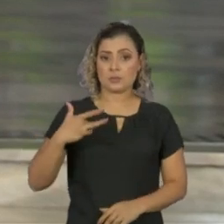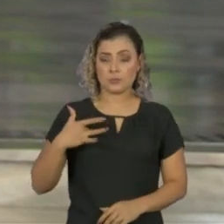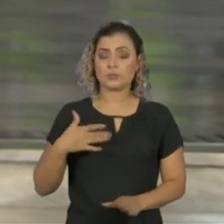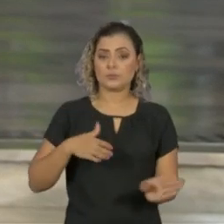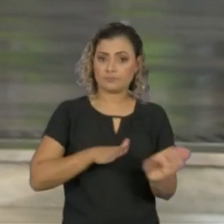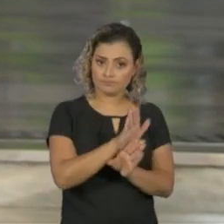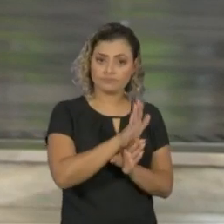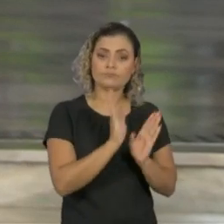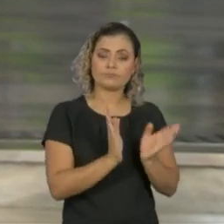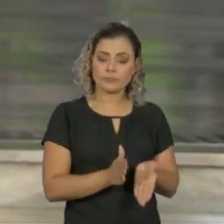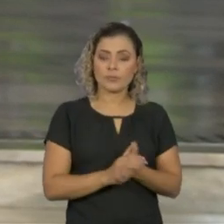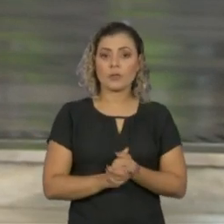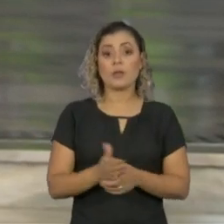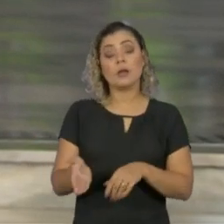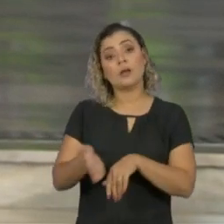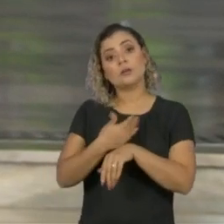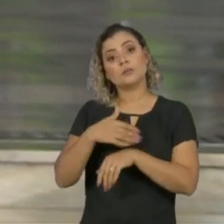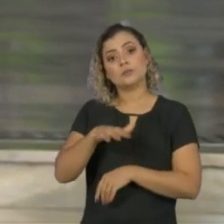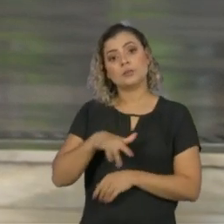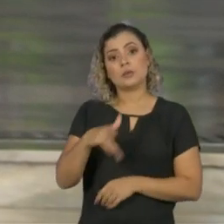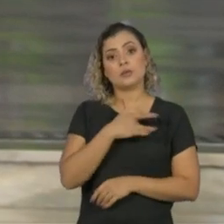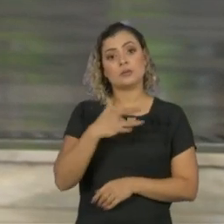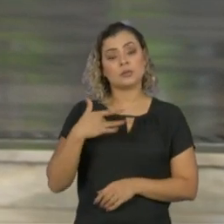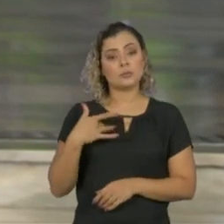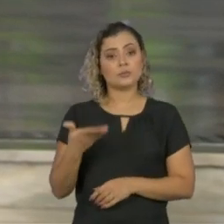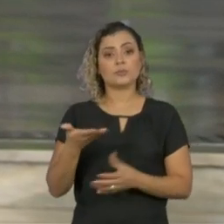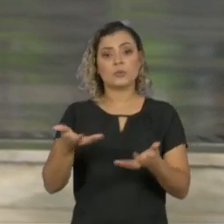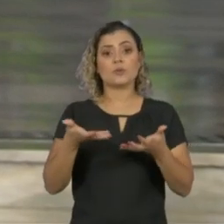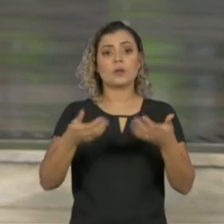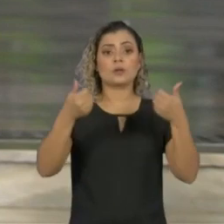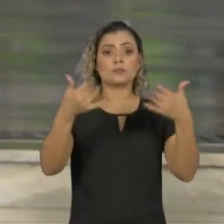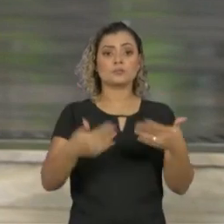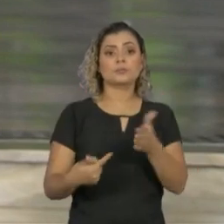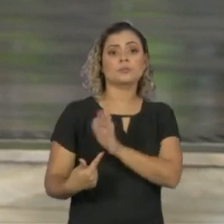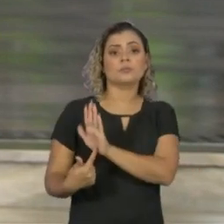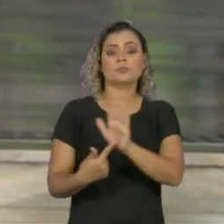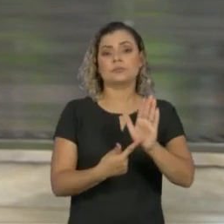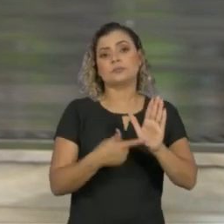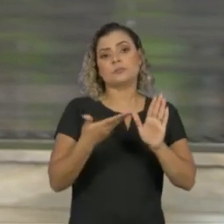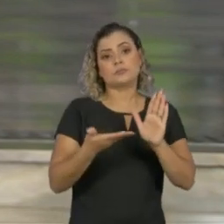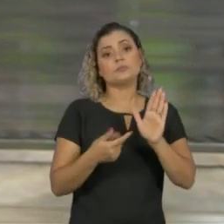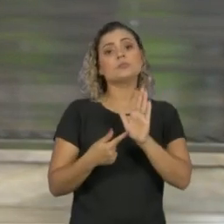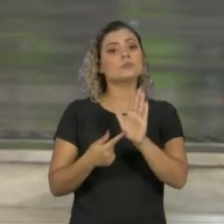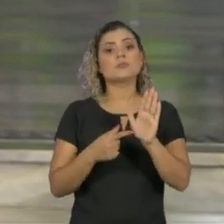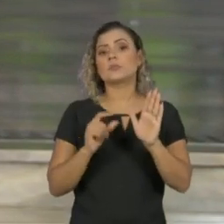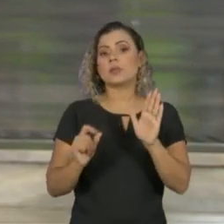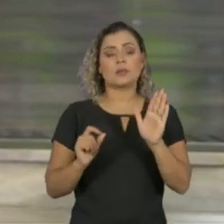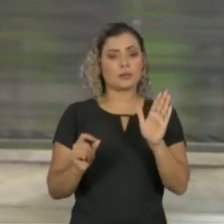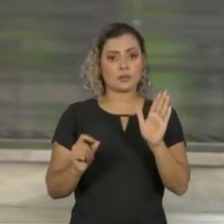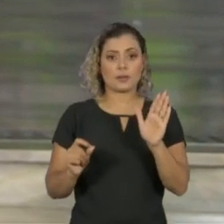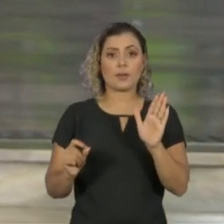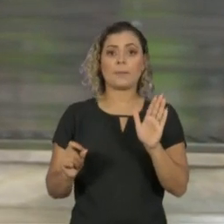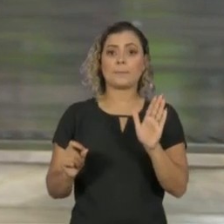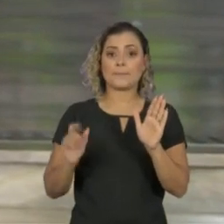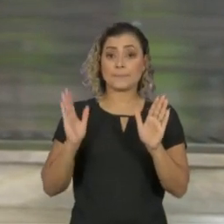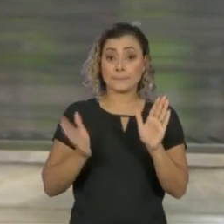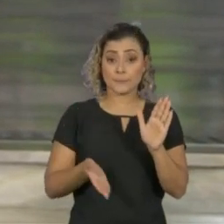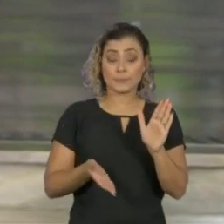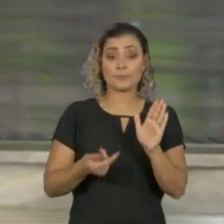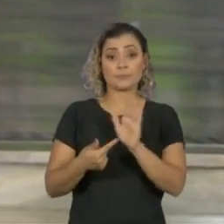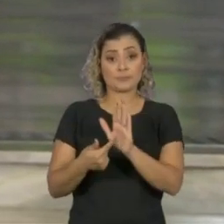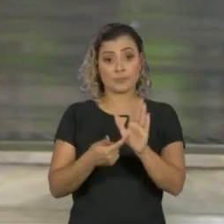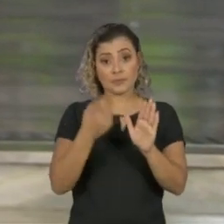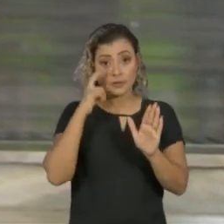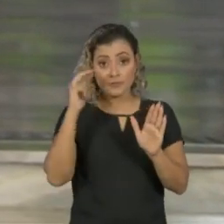saúde. E antes de passar aos profissionais de saúde, quero apresentar a vocês, nesta tela aqui à nossa direita e à esquerda